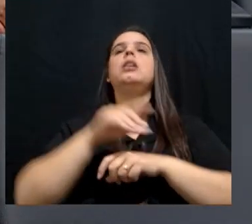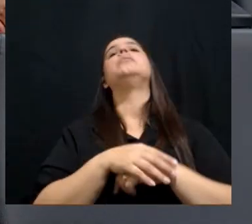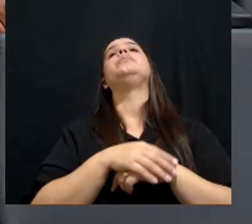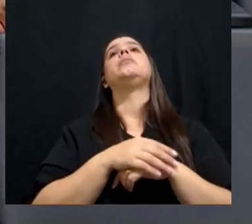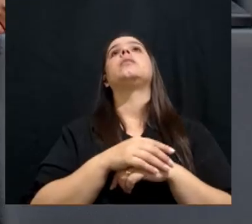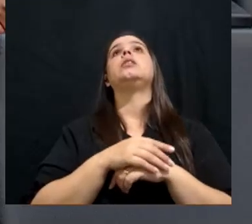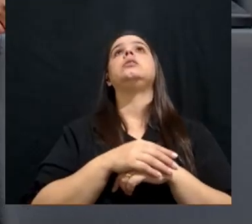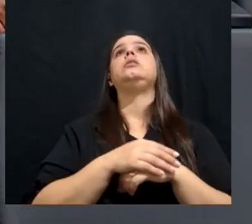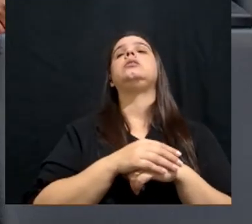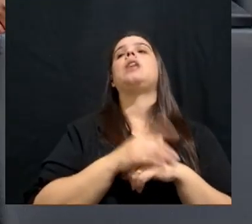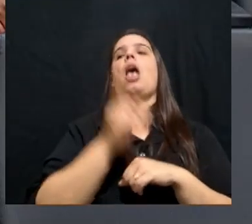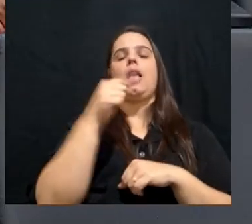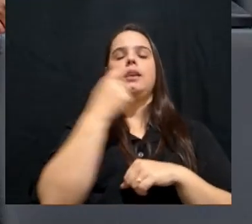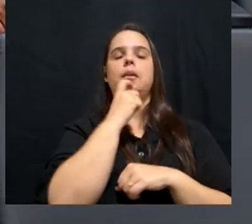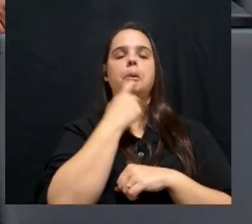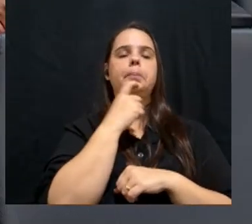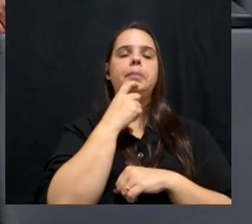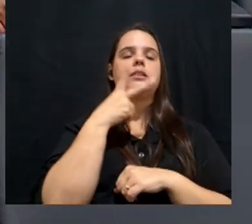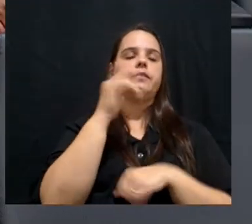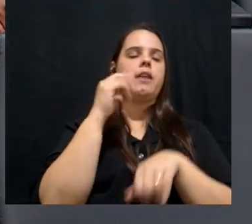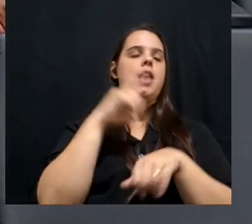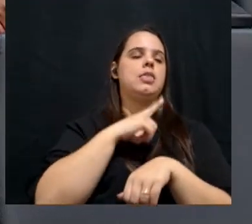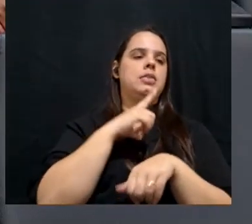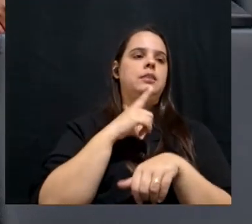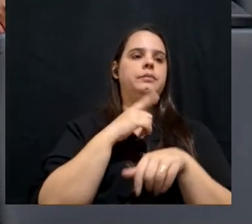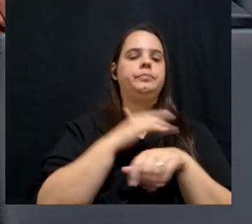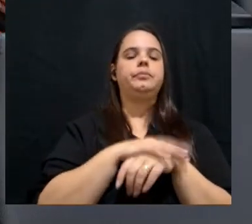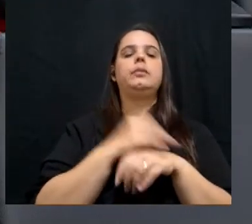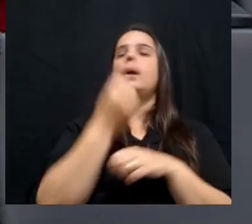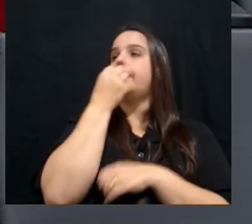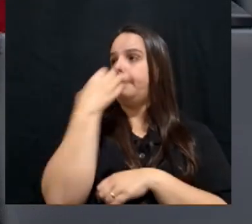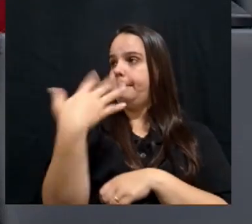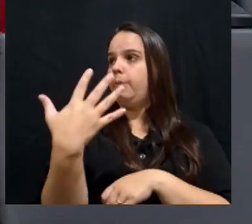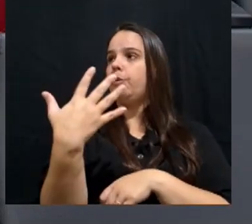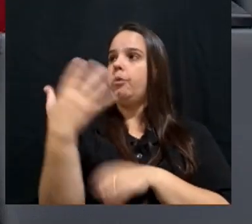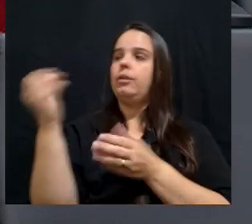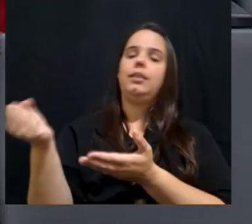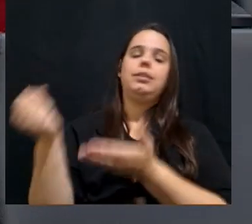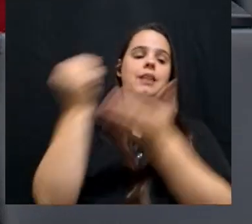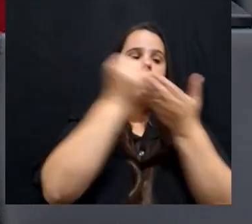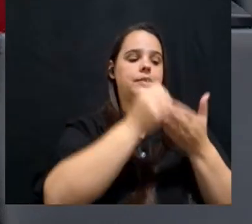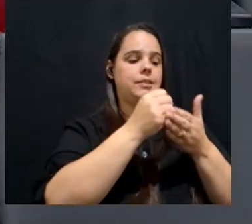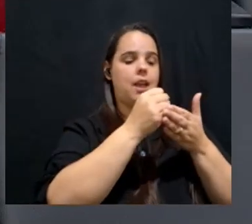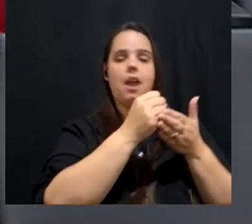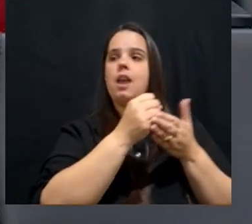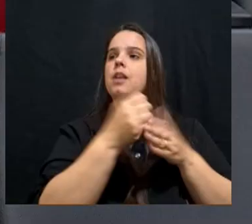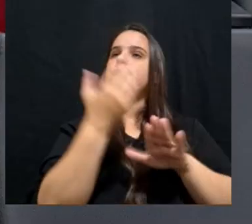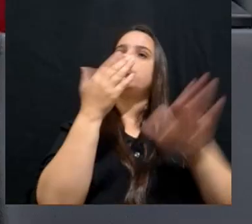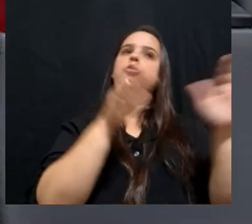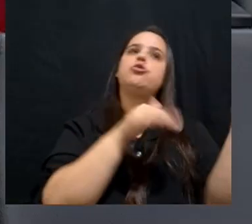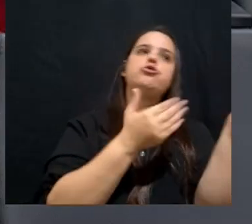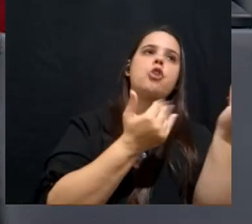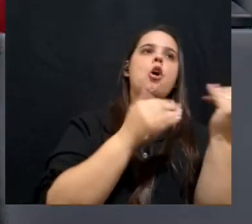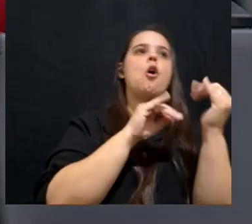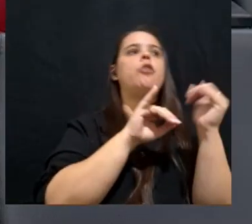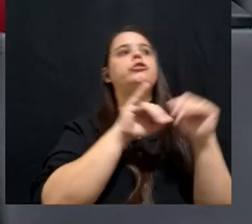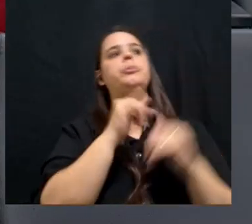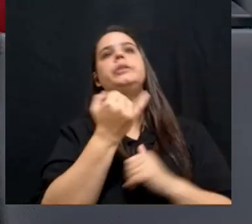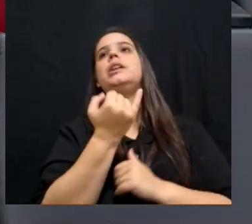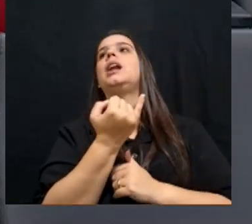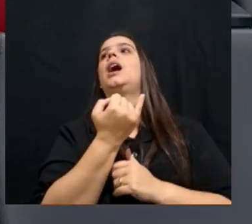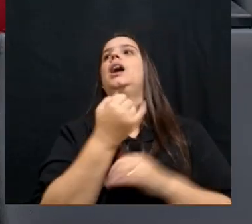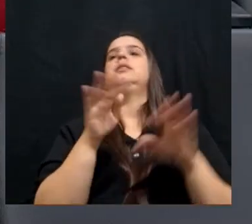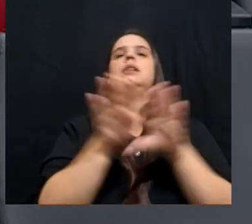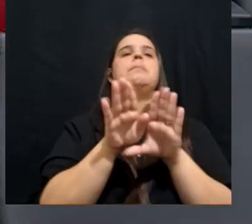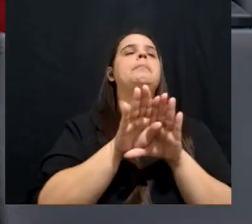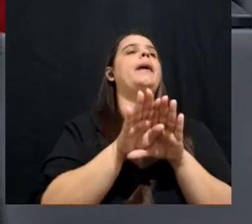em Campinas. E é bom, né, trazer essas oportunidades, né, para os jovens, para pessoas que estão em busca